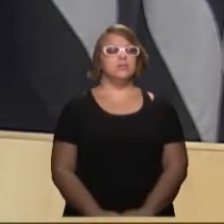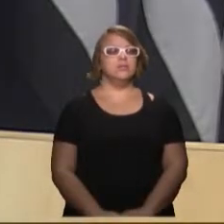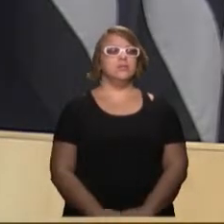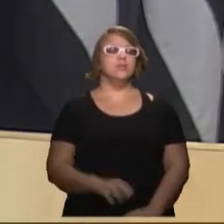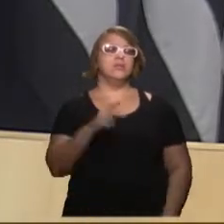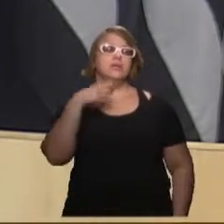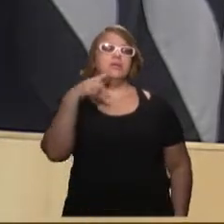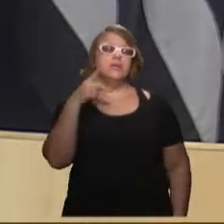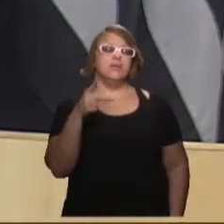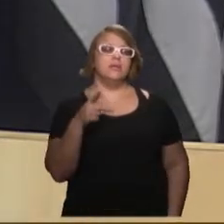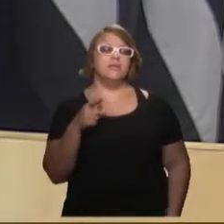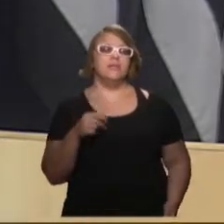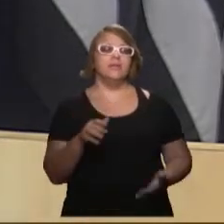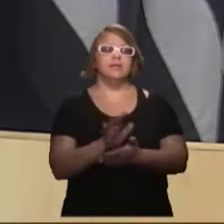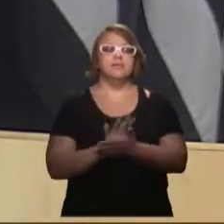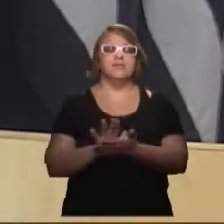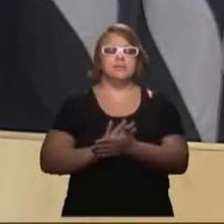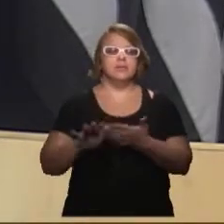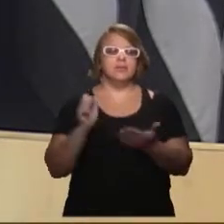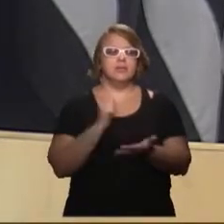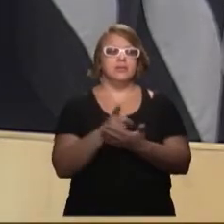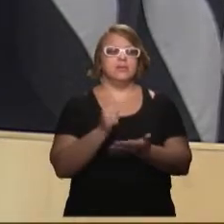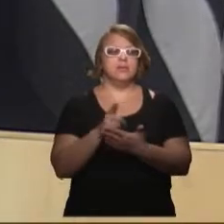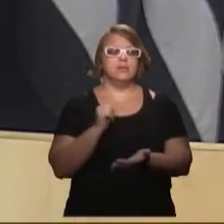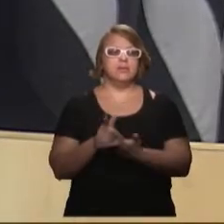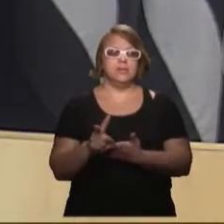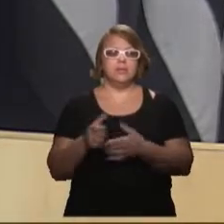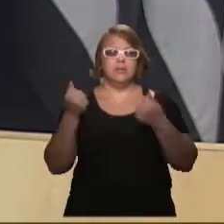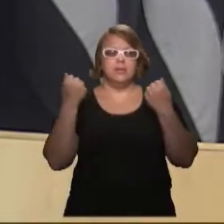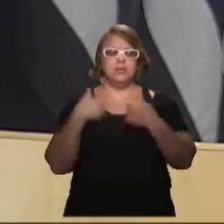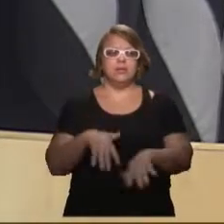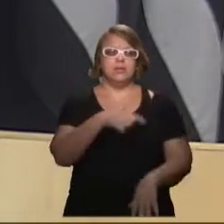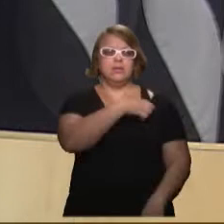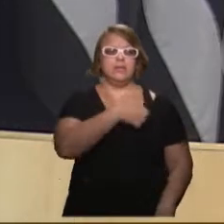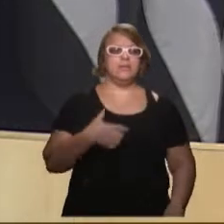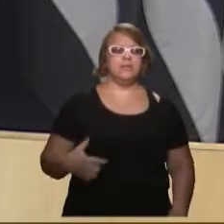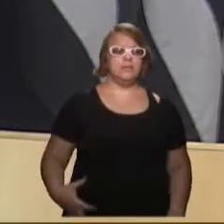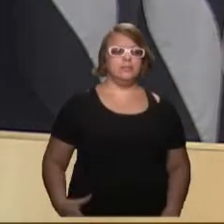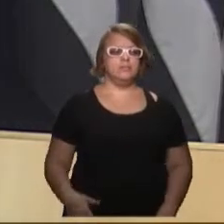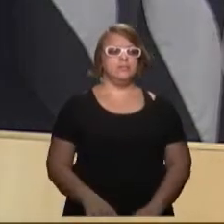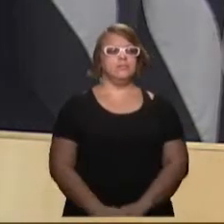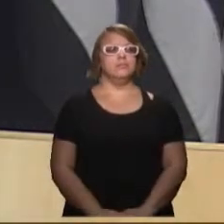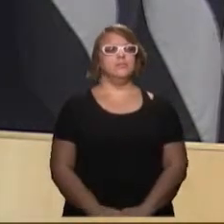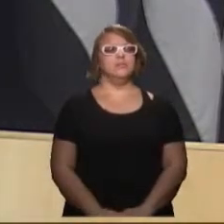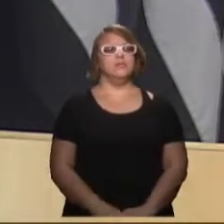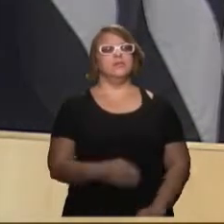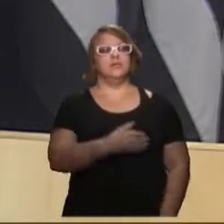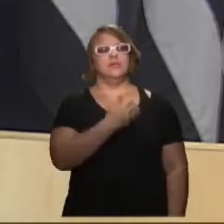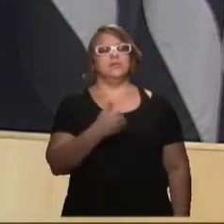pagamentos de taxa de inscrição em concurso público realizado em âmbito municipal.